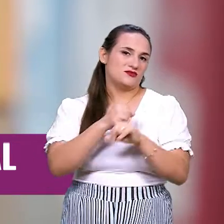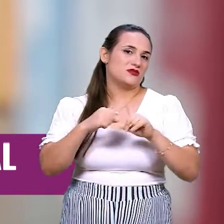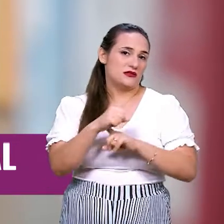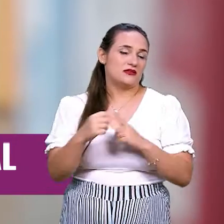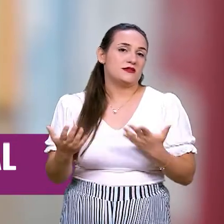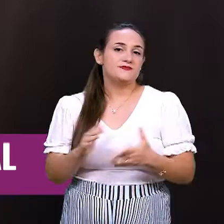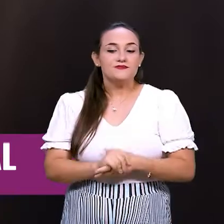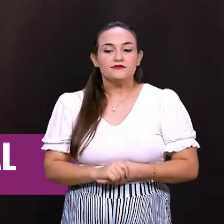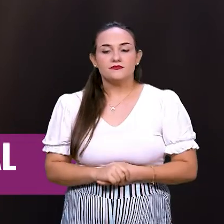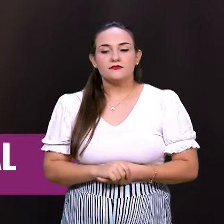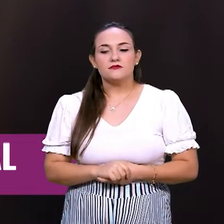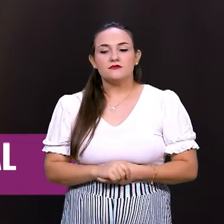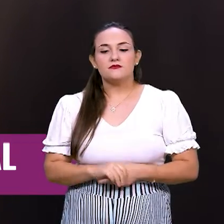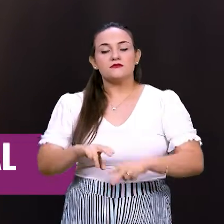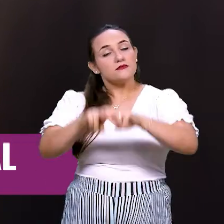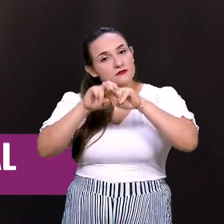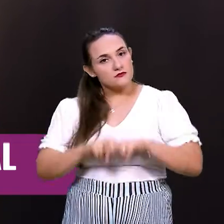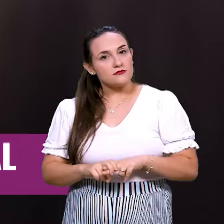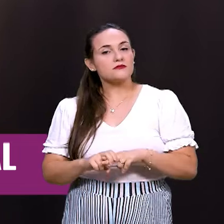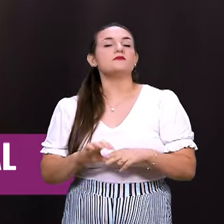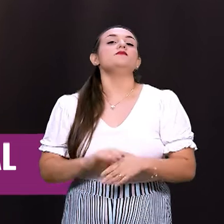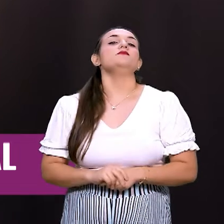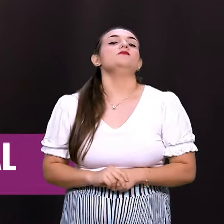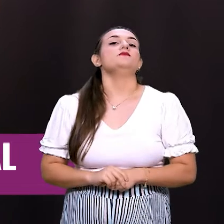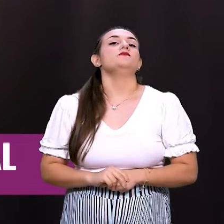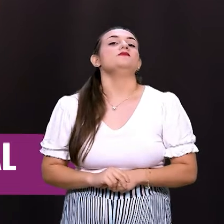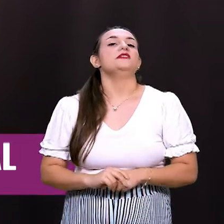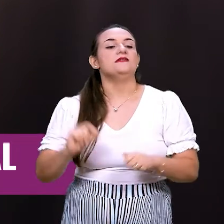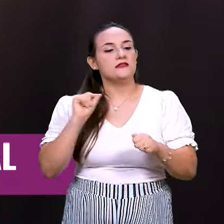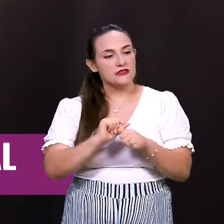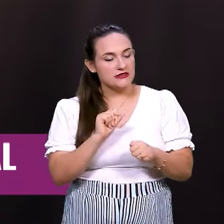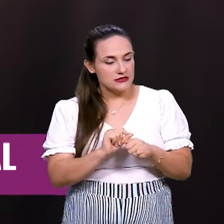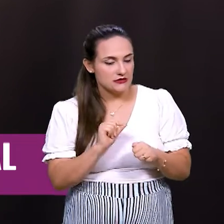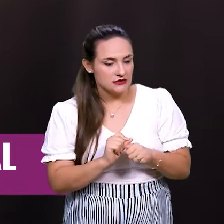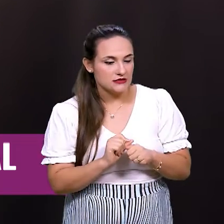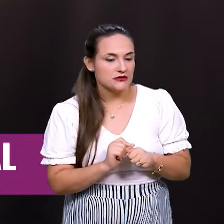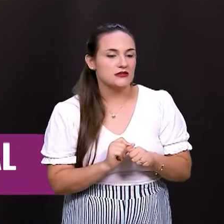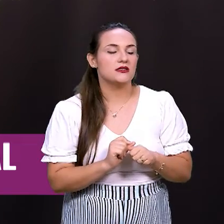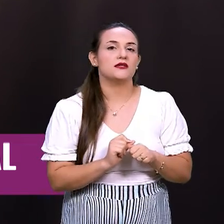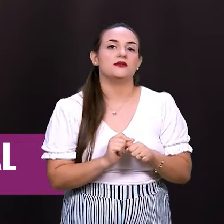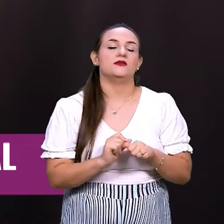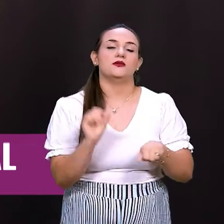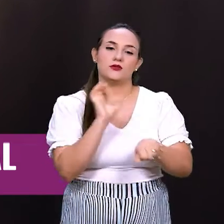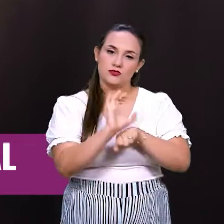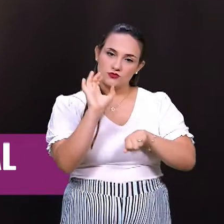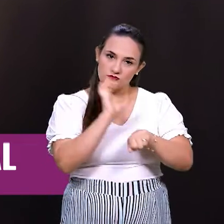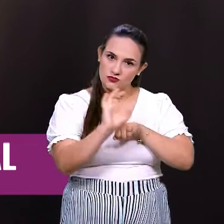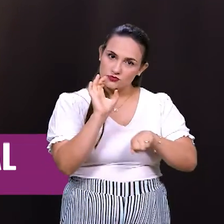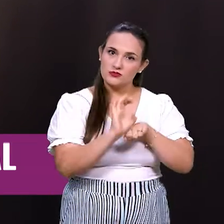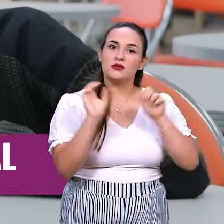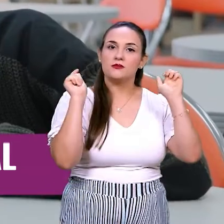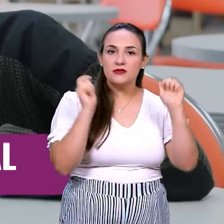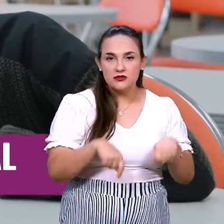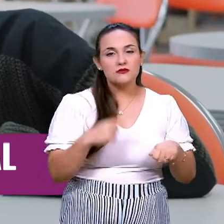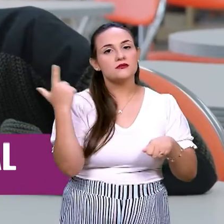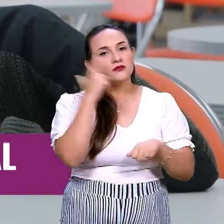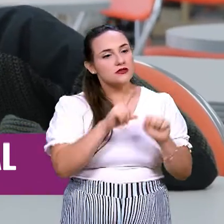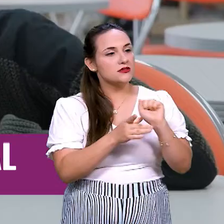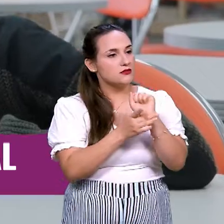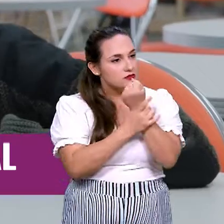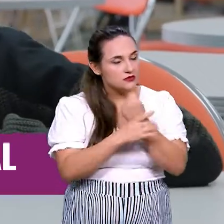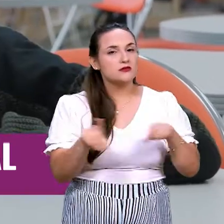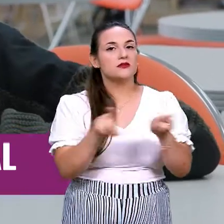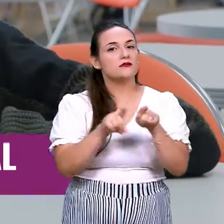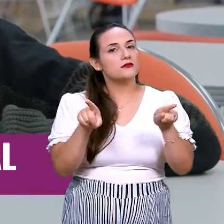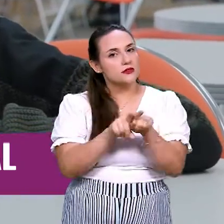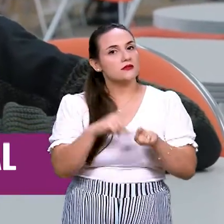dela. Então, capacitar os professores para lidar com essas alterações do comportamento ajuda a ele manter a segurança da sala